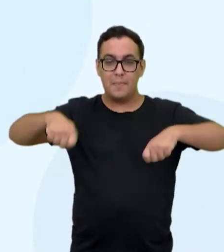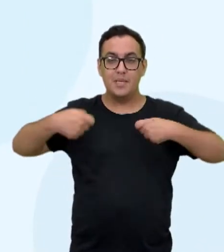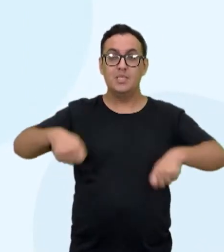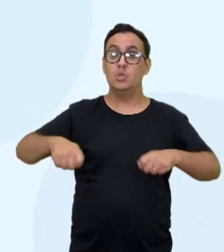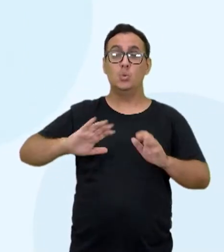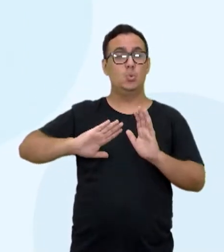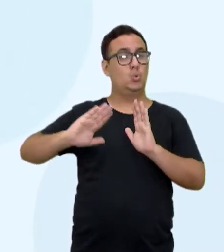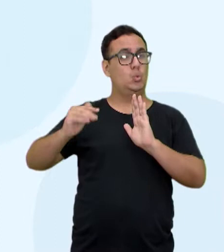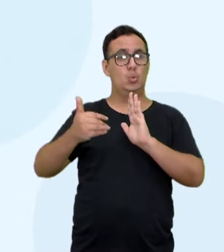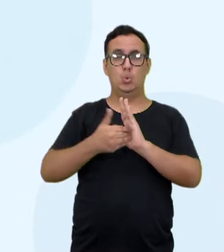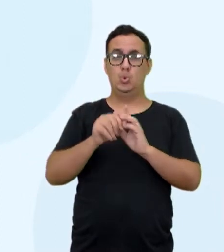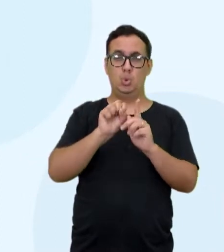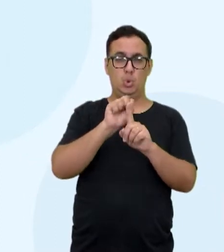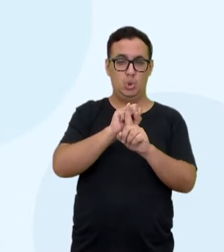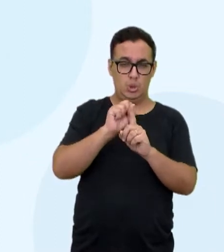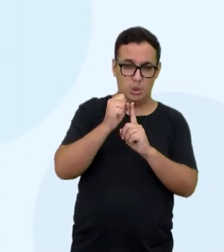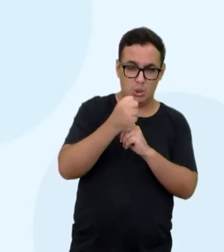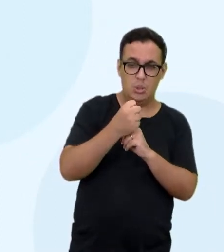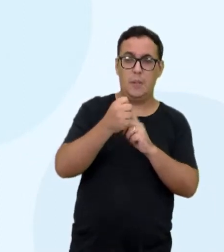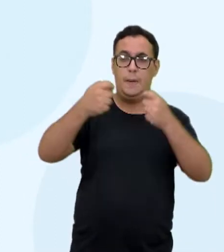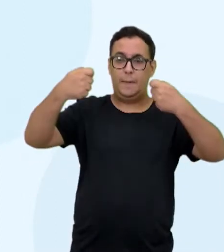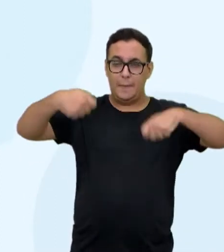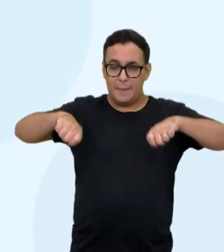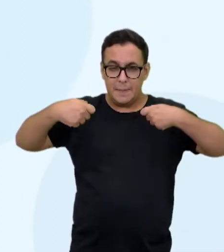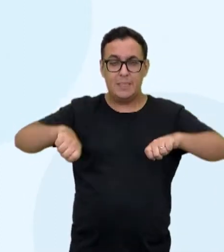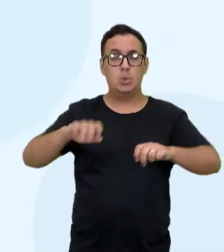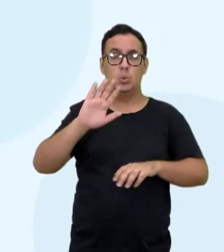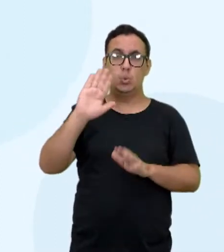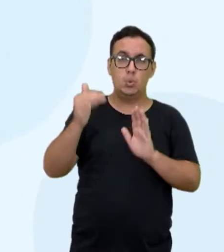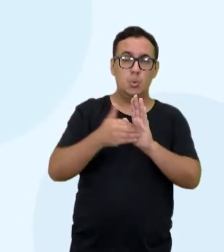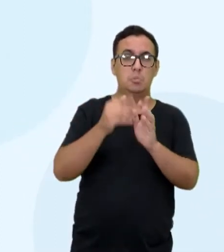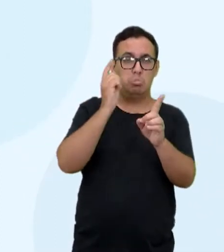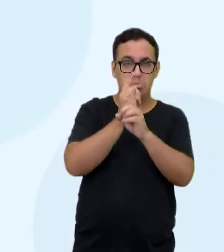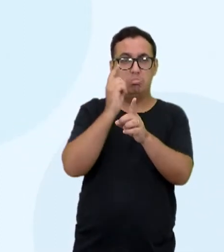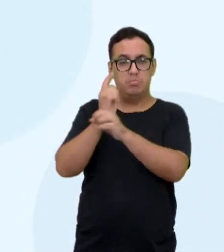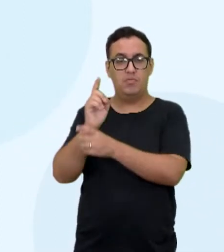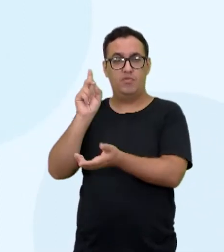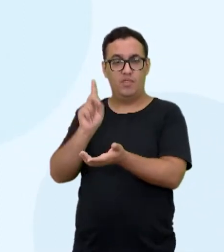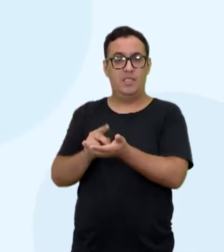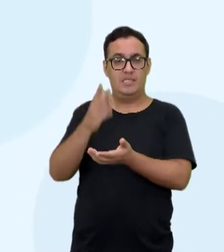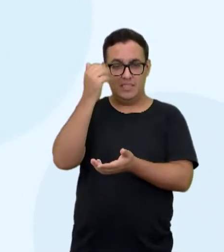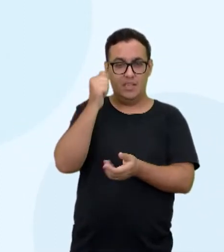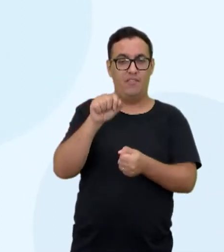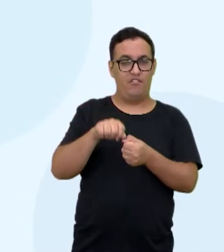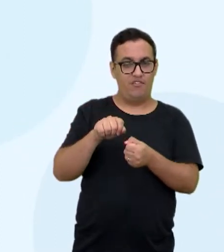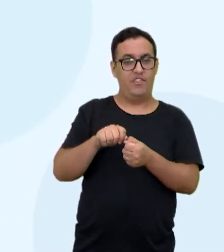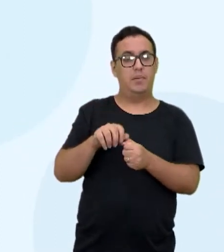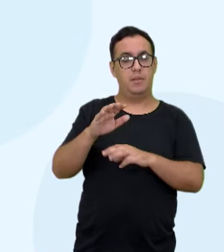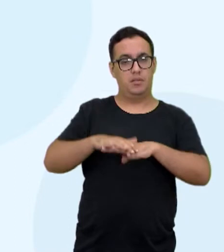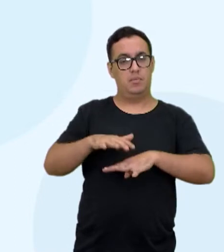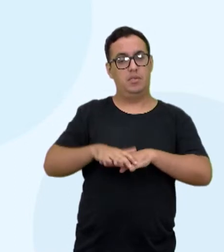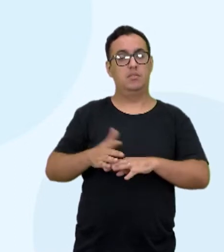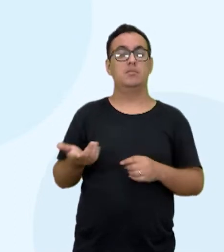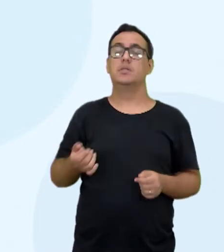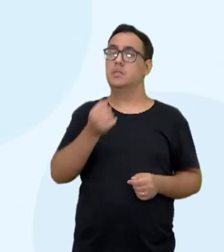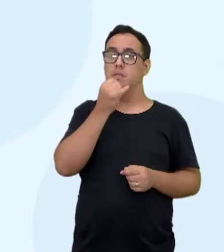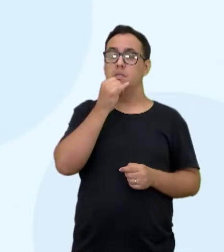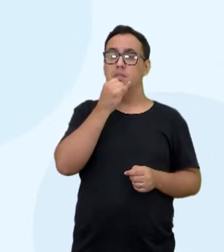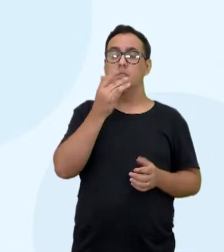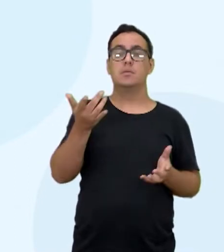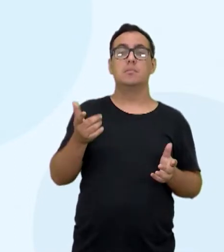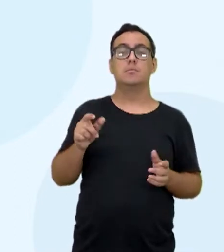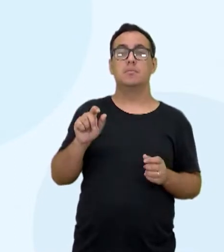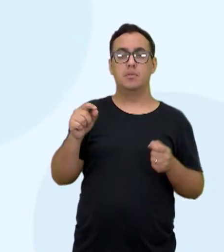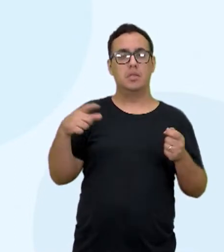todas as sociedades e que precisam ser reconhecidos como saberes e fazeres matemáticos. Por exemplo, todas as